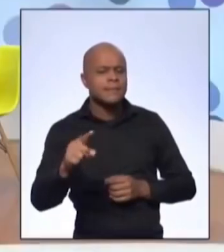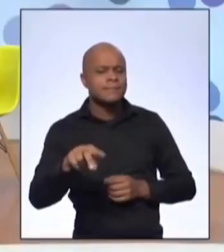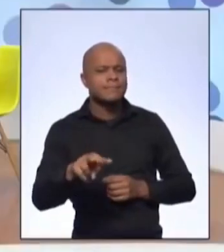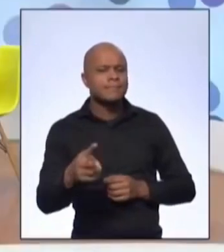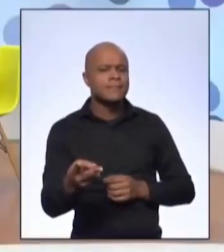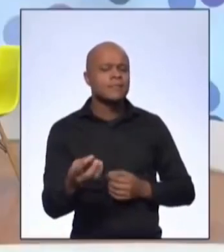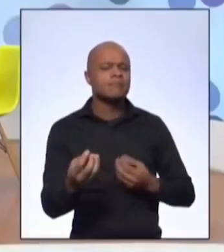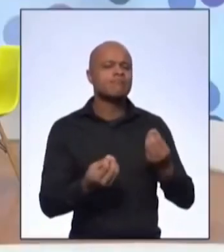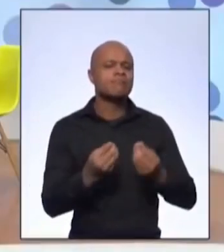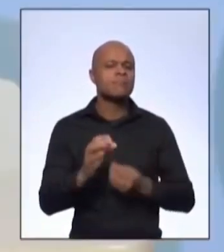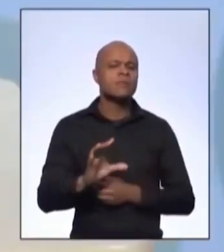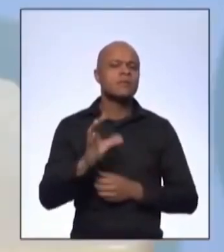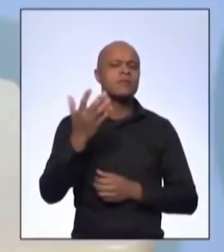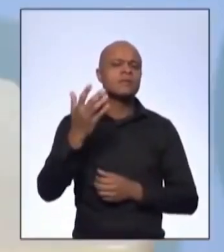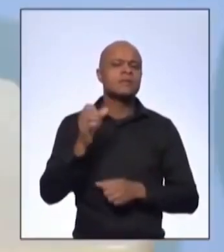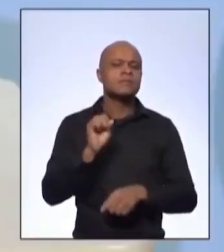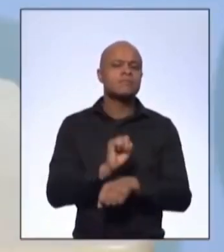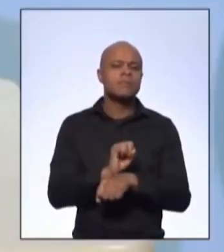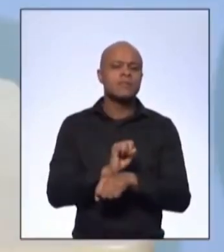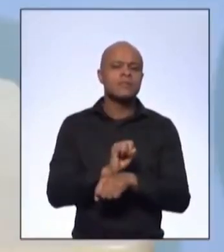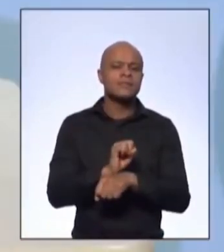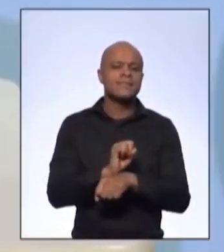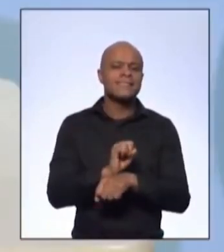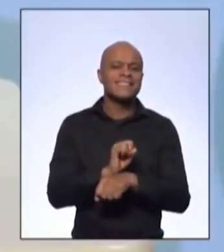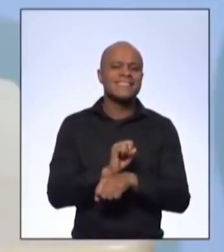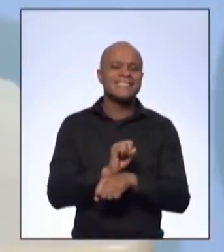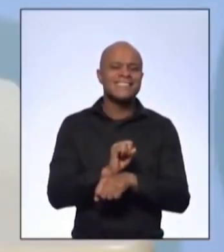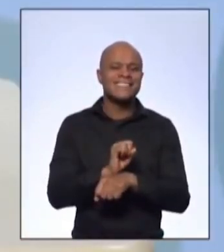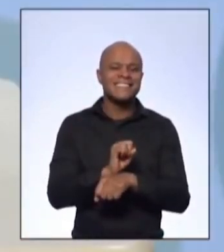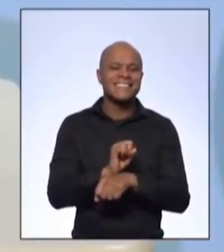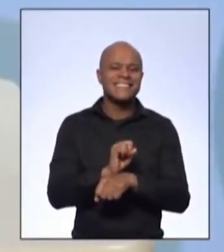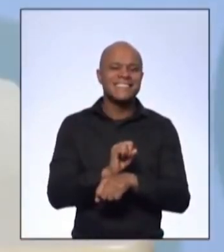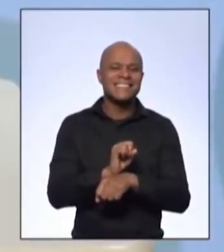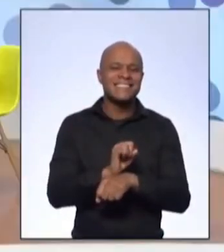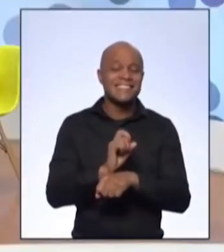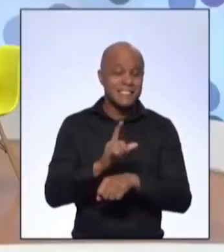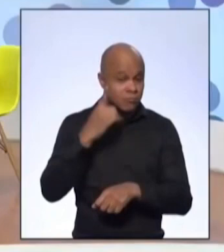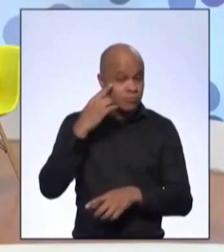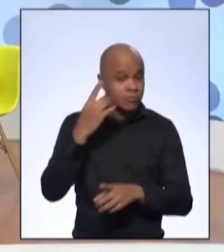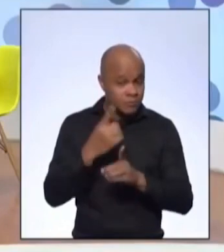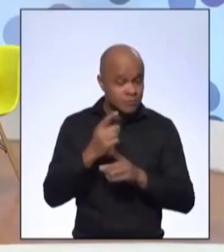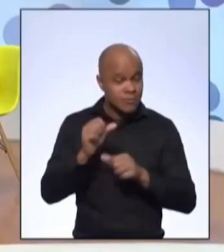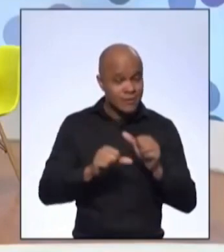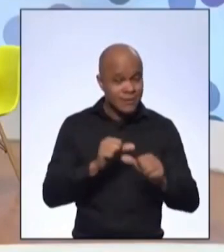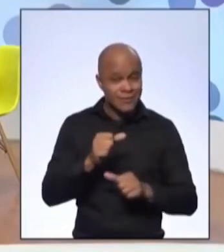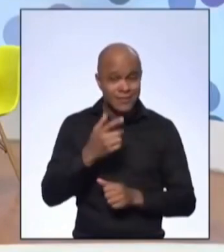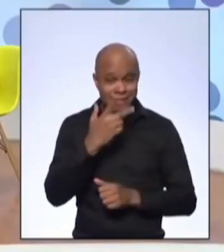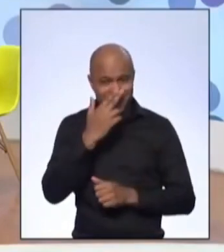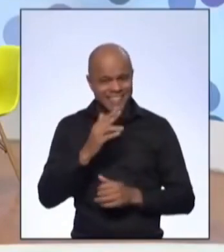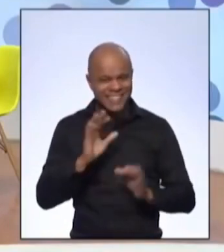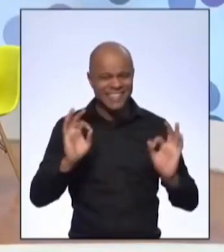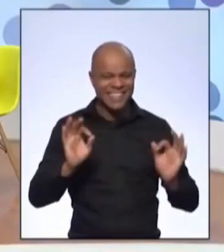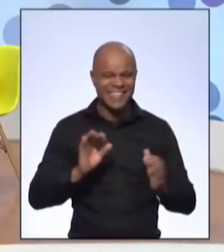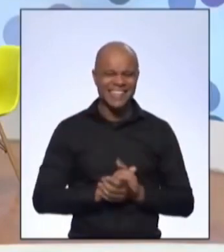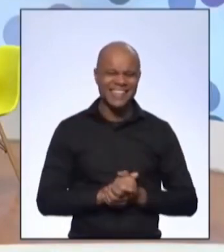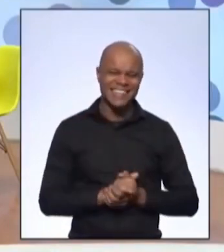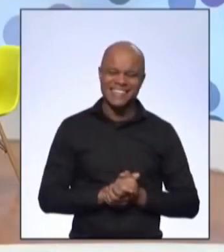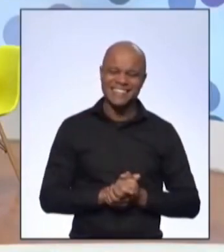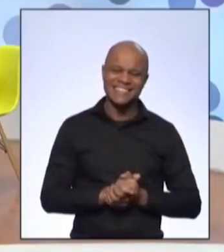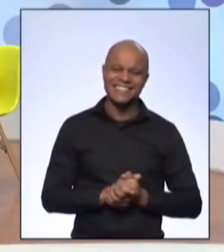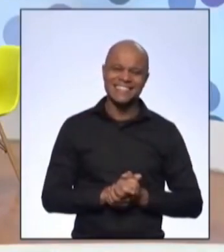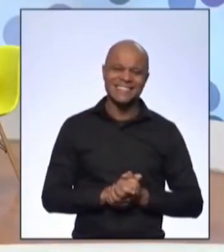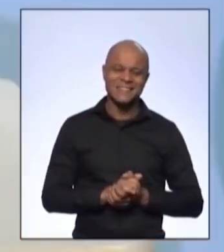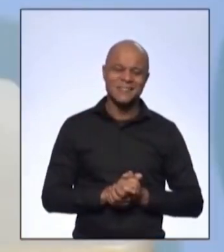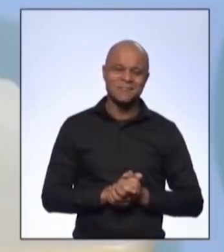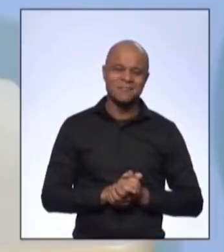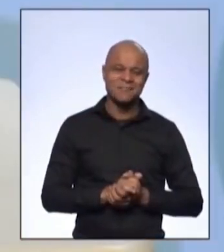Ah, parou. É, acho que, é combinado já. Já descobriu que você vai mudar o sistema. É, ele já é assim. Eu vou inverter aqui e vamos ver o que acontece.